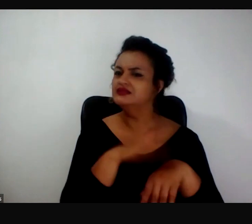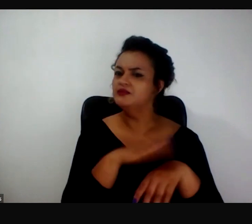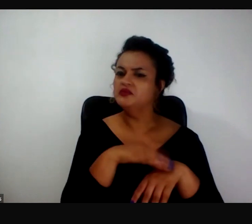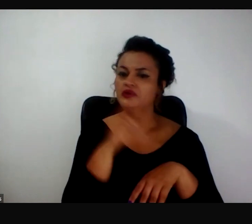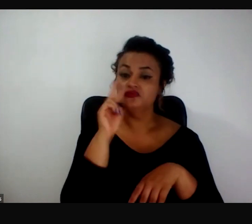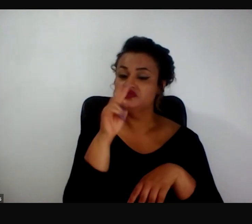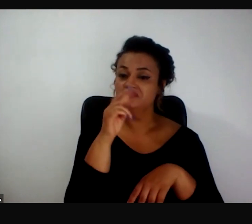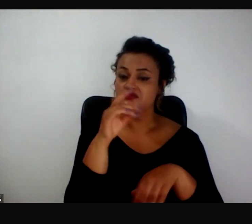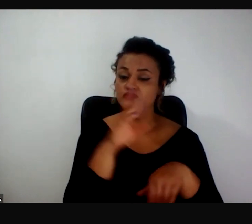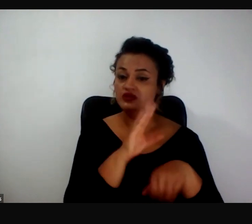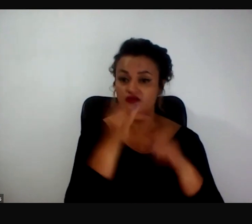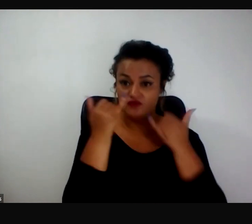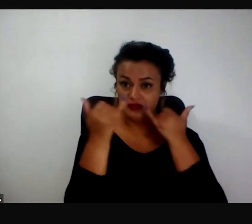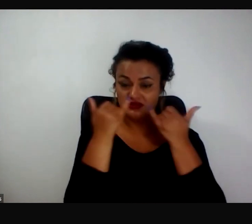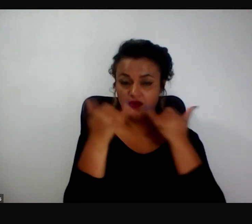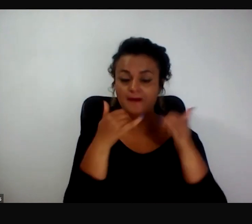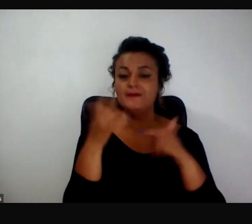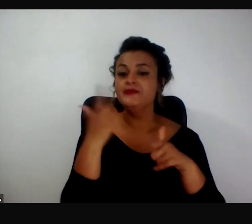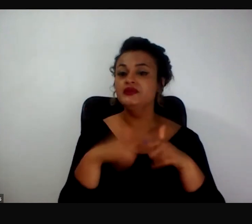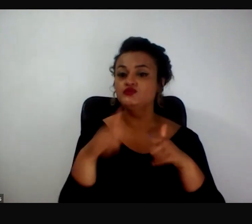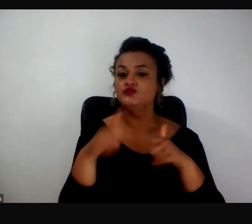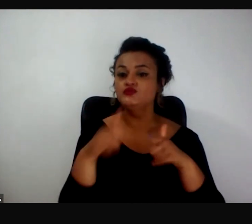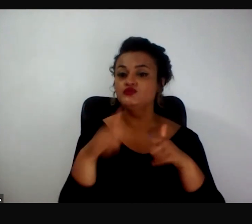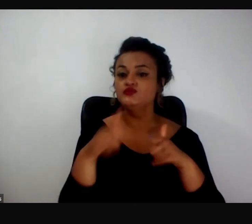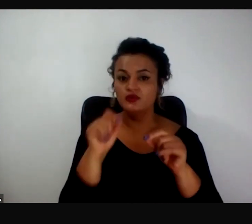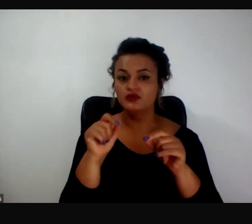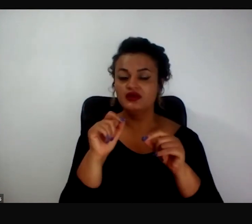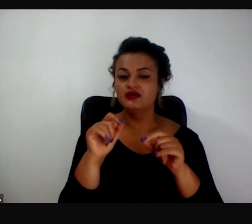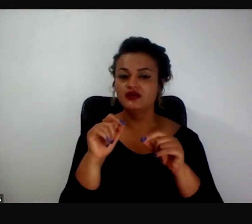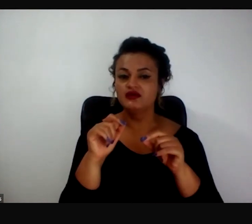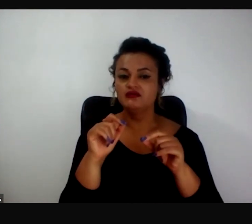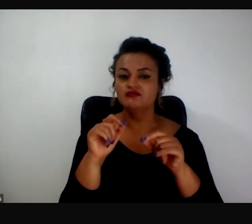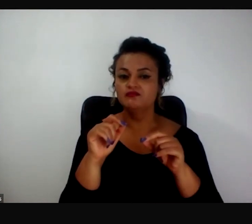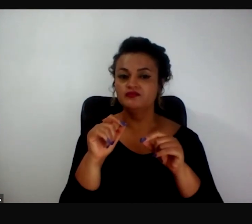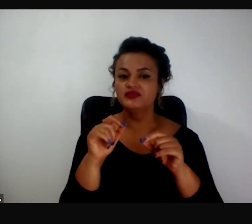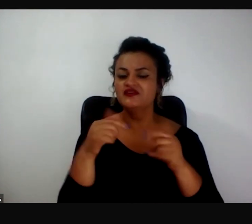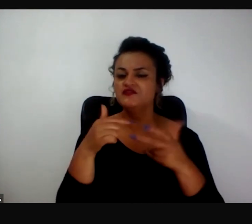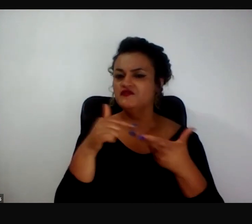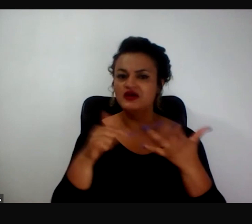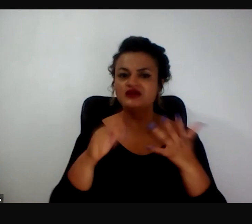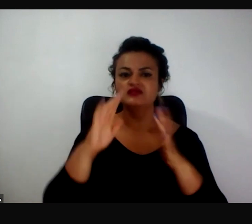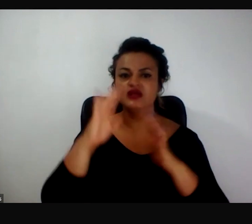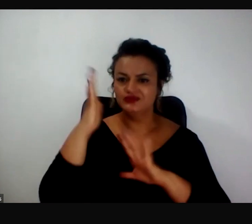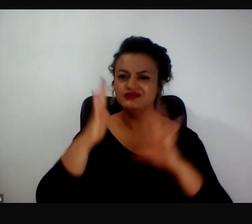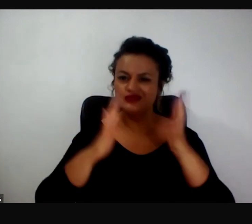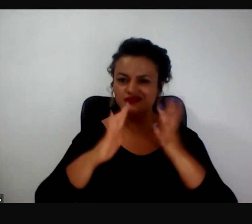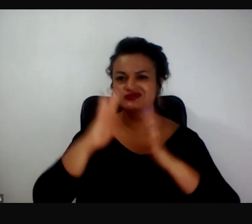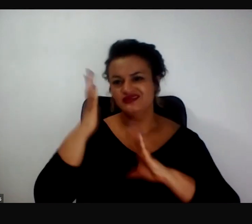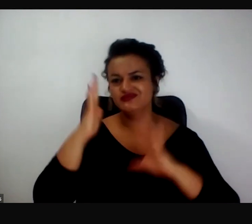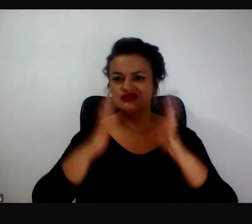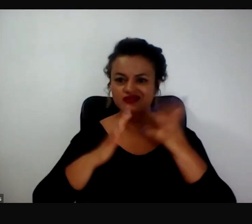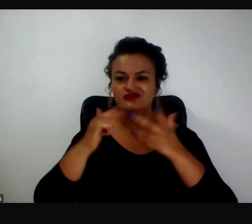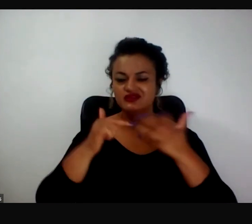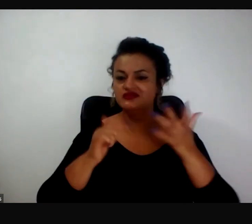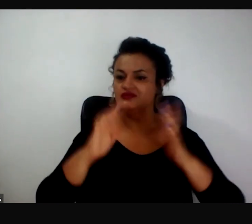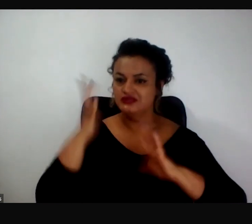mas tinha um problema, um grande problema de sucesso. Muitos casos, muitíssimos casos